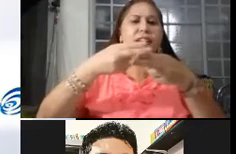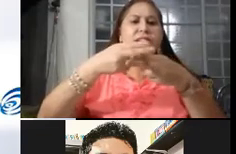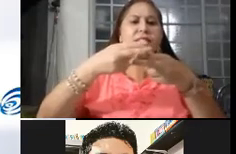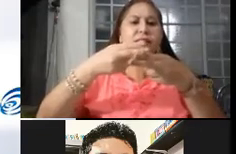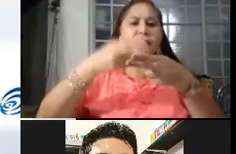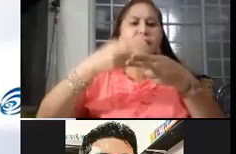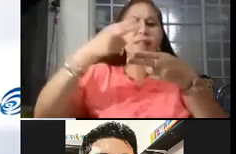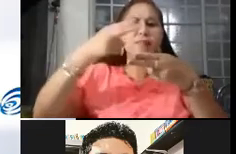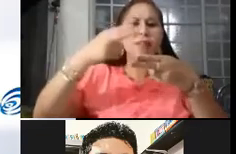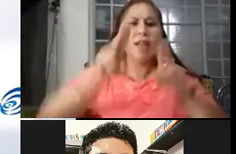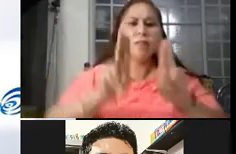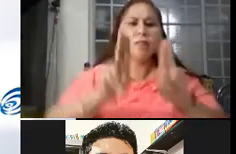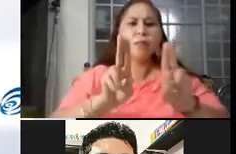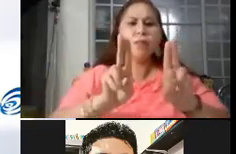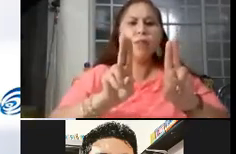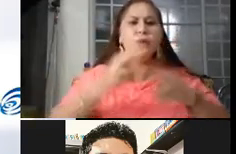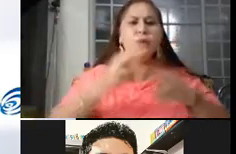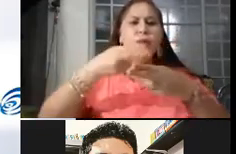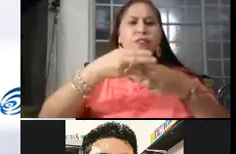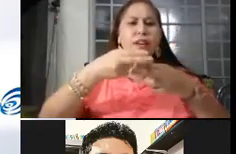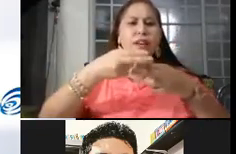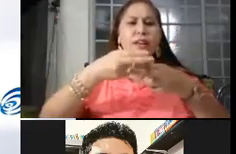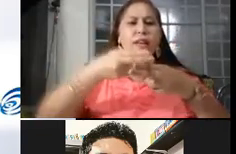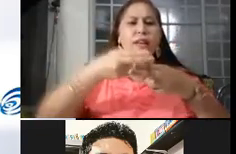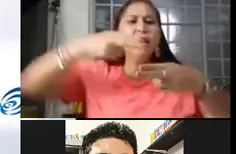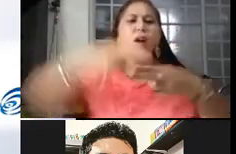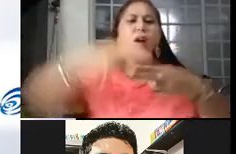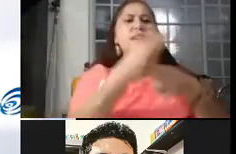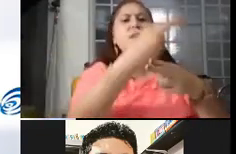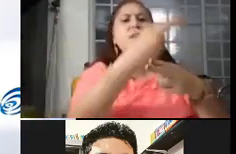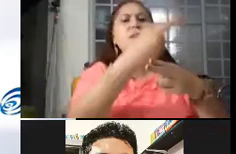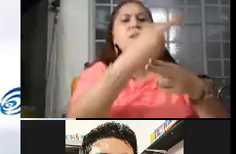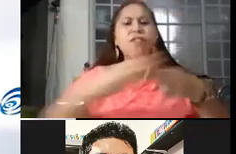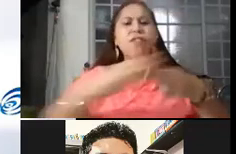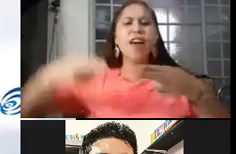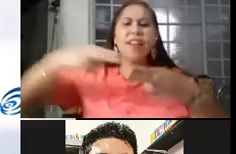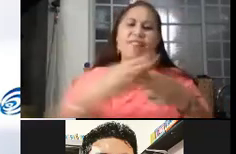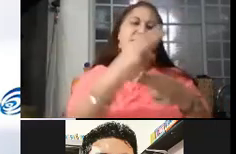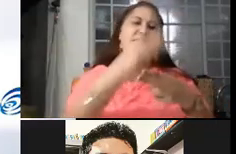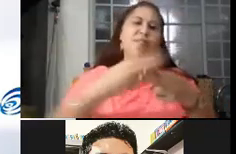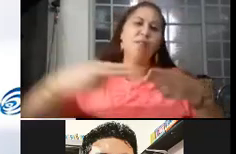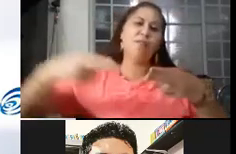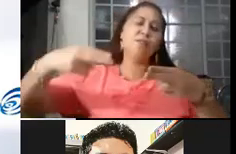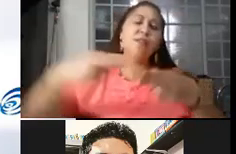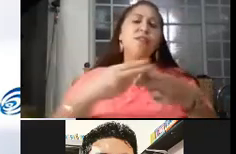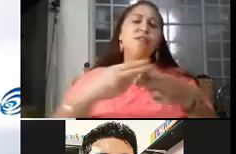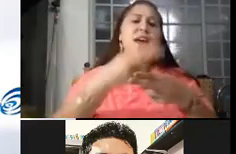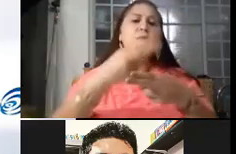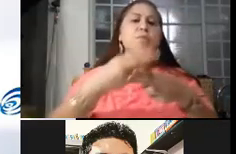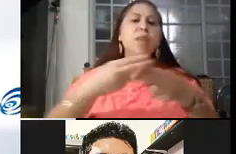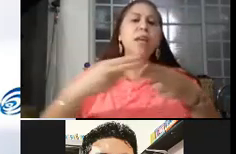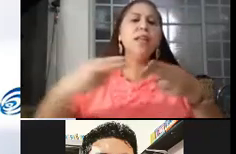é assim, né? As mãos em U, faca, e cortar com faca. Ó, você